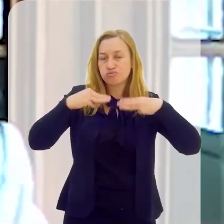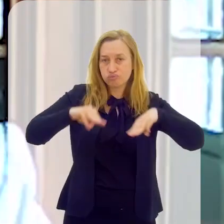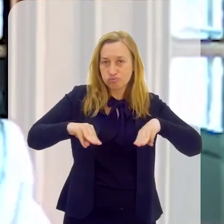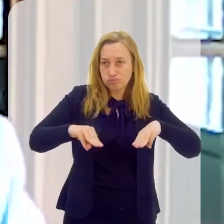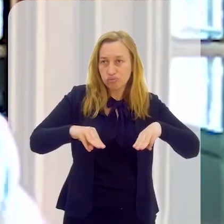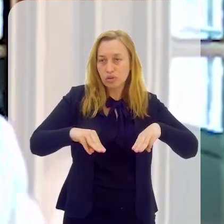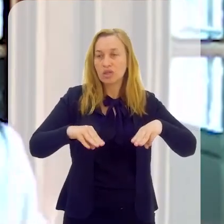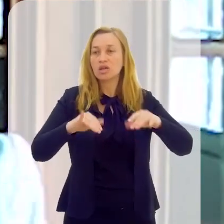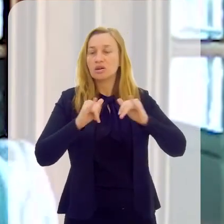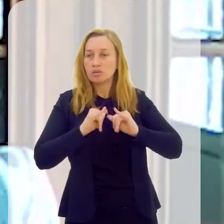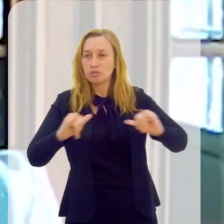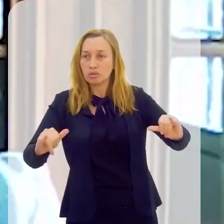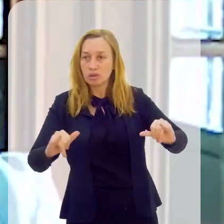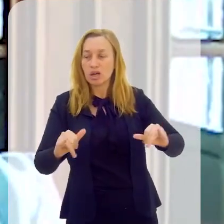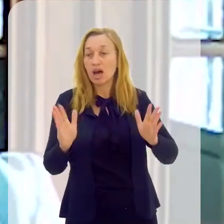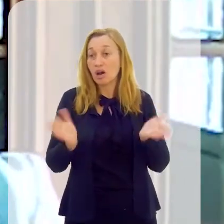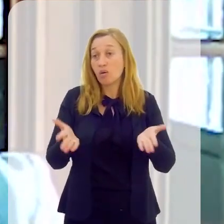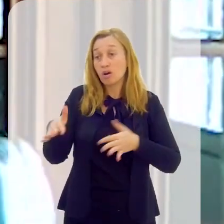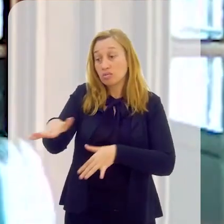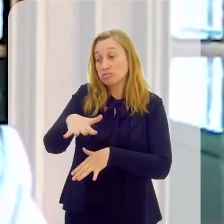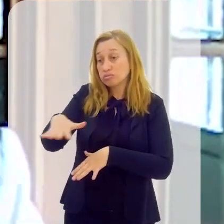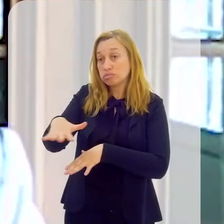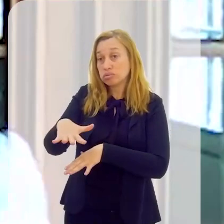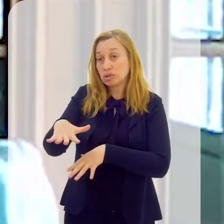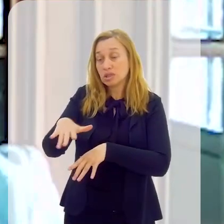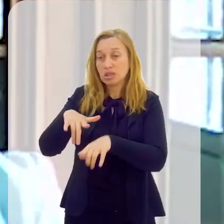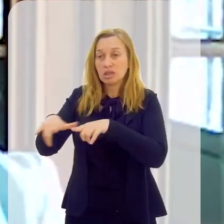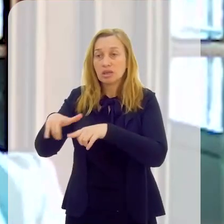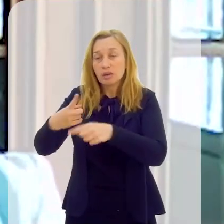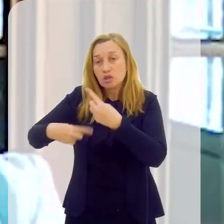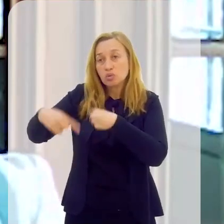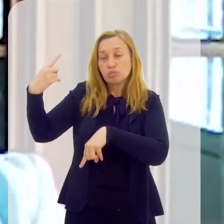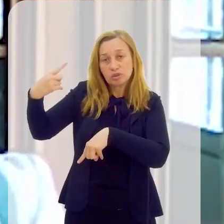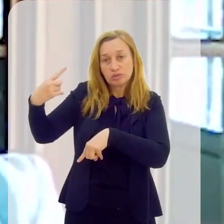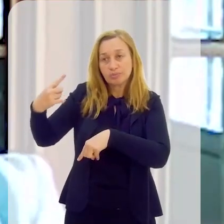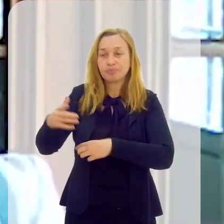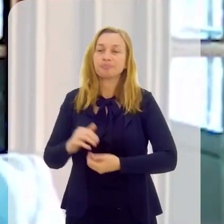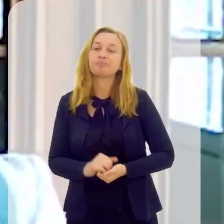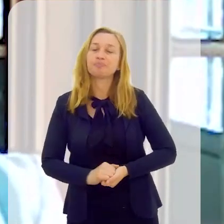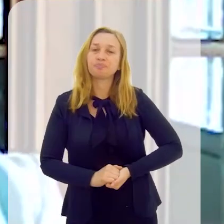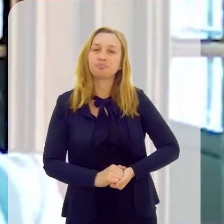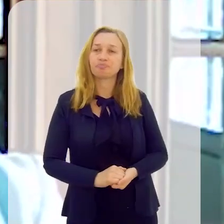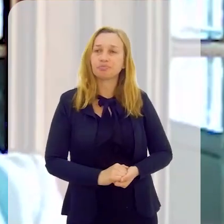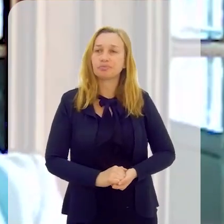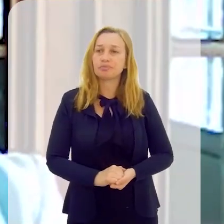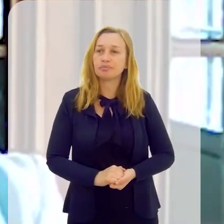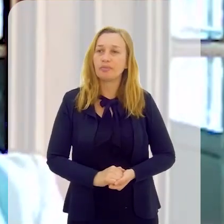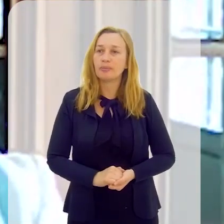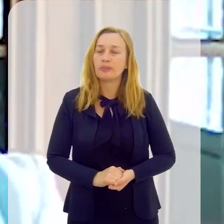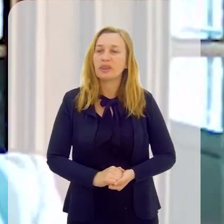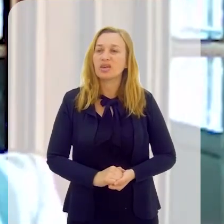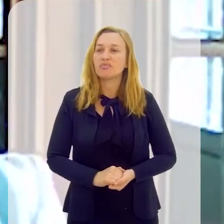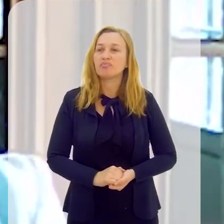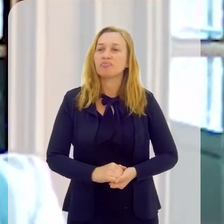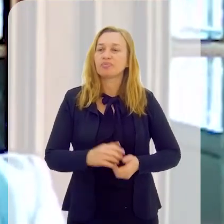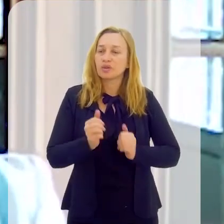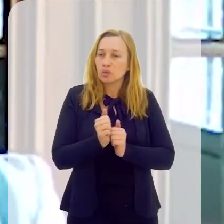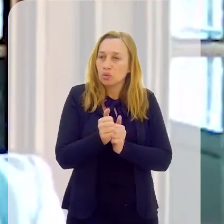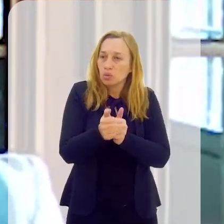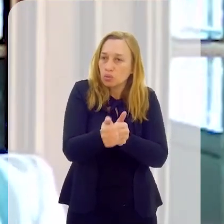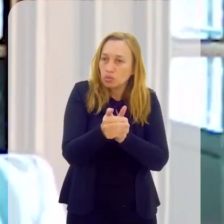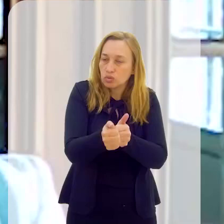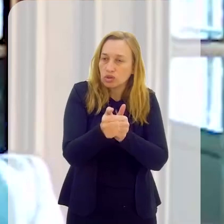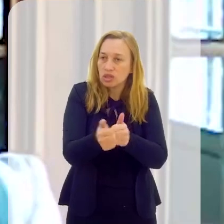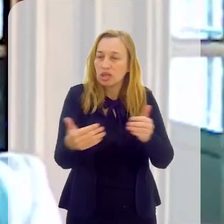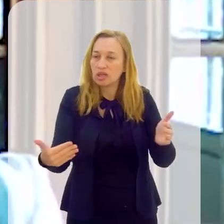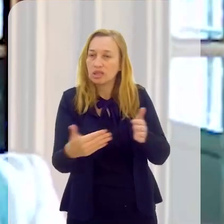do mercado, para o mercado, para suprir essa lacuna da época, e que nós nos mantivemos